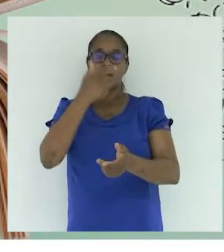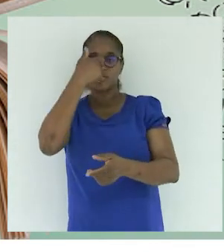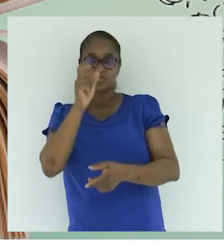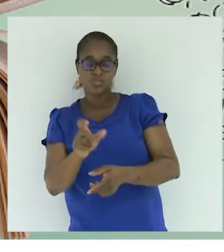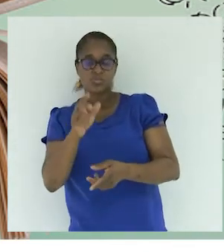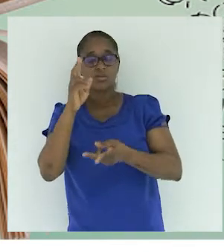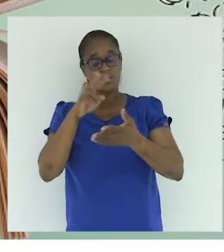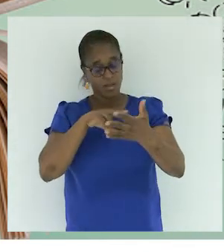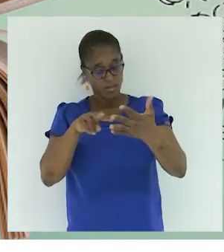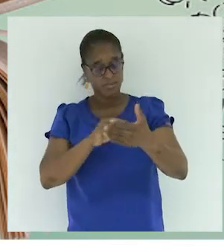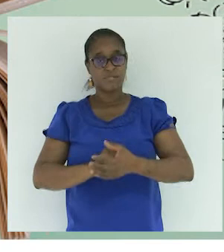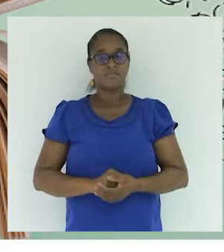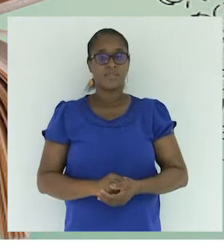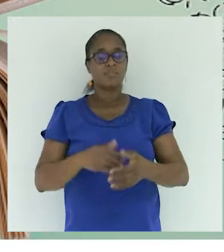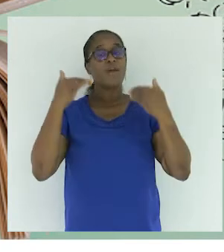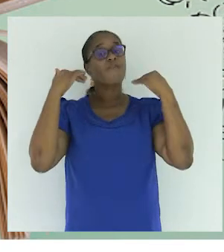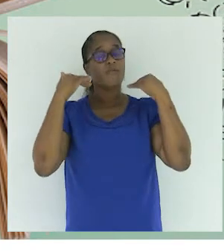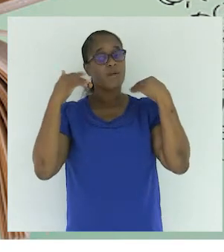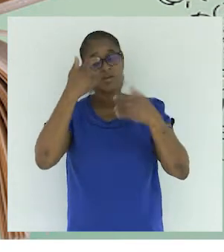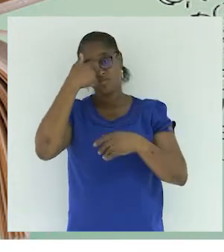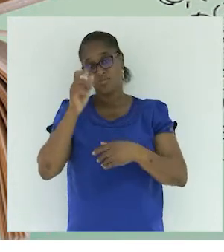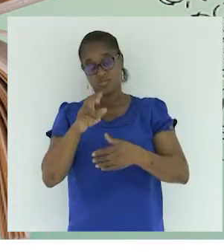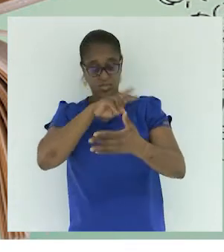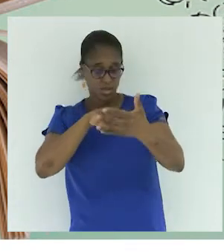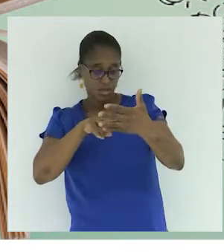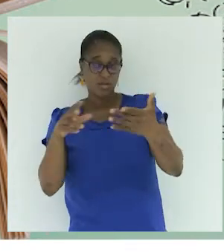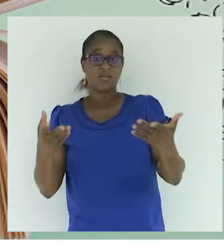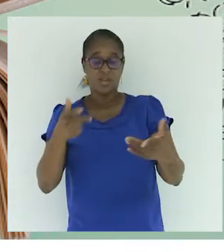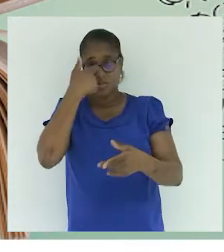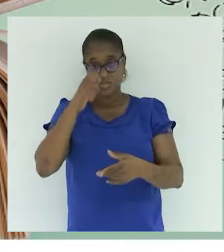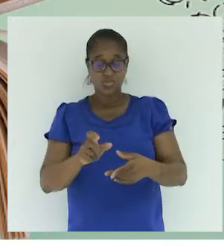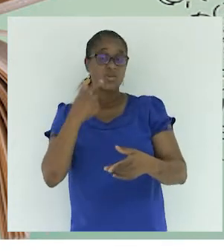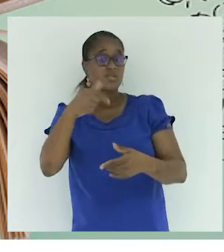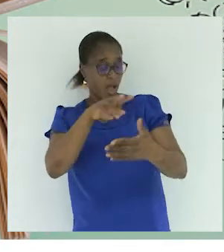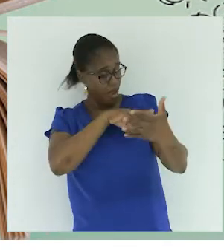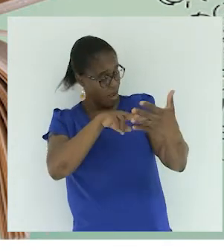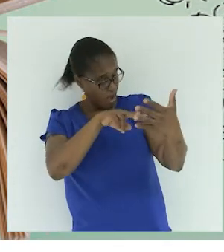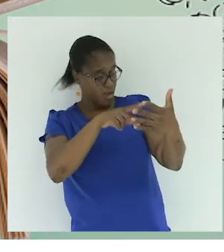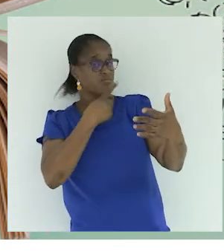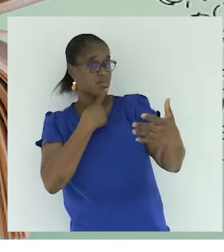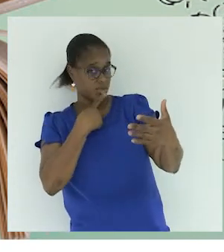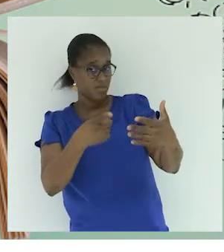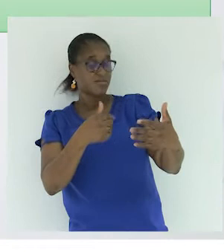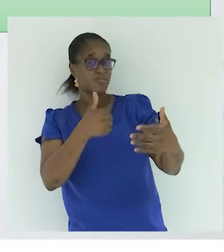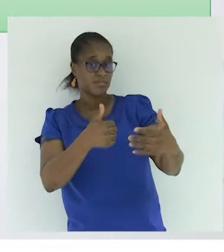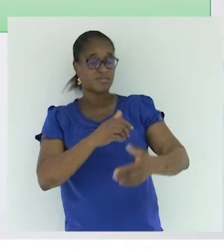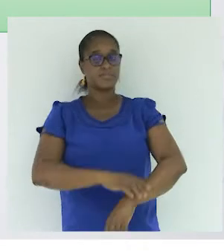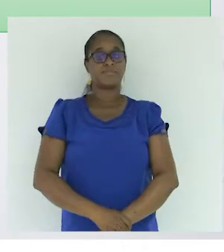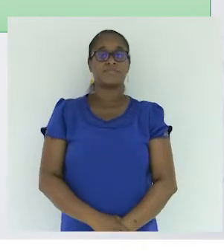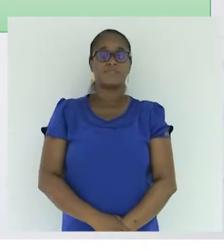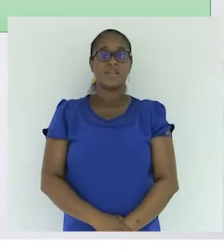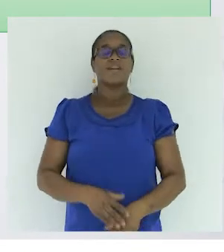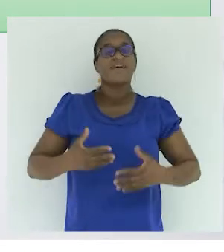leitor. Para informar o leitor, a pessoa que está a ler, certo?